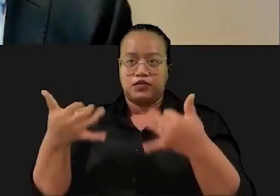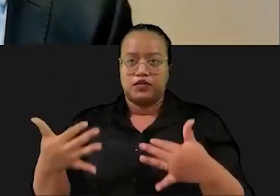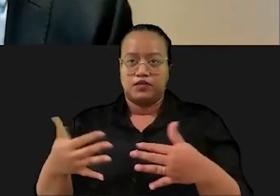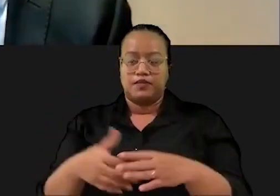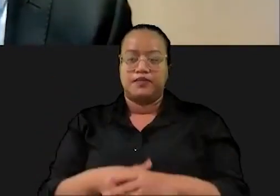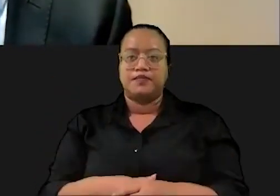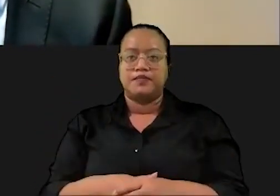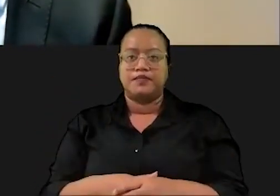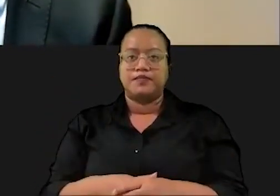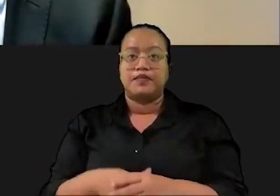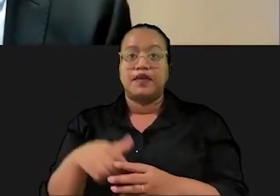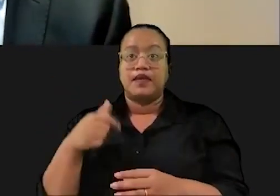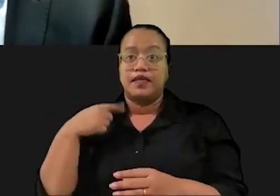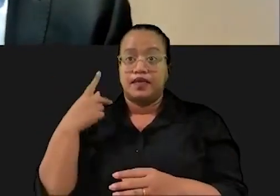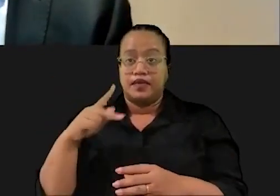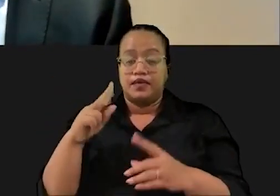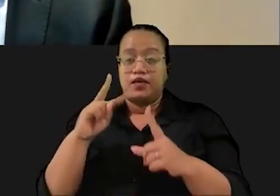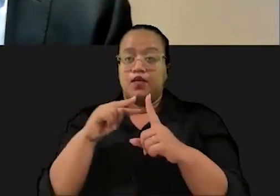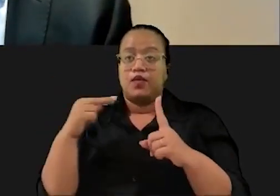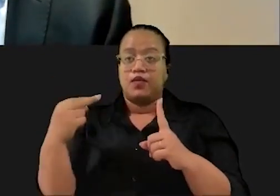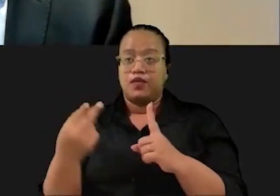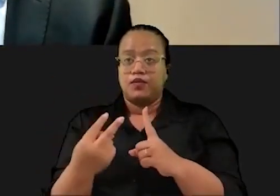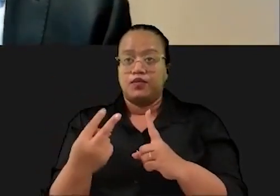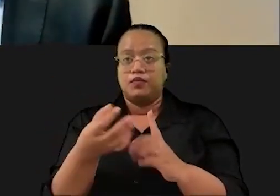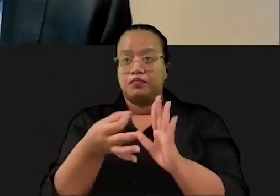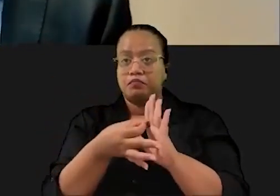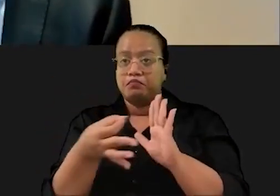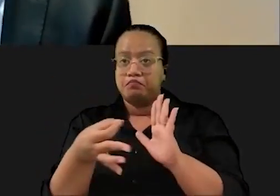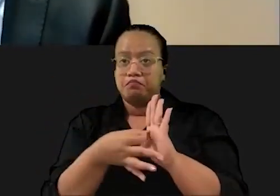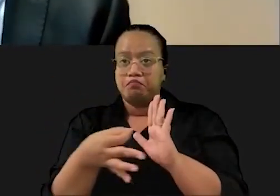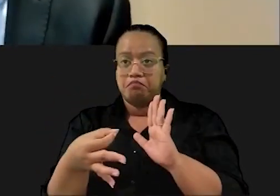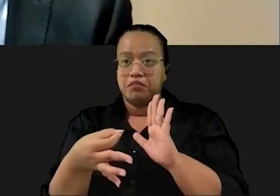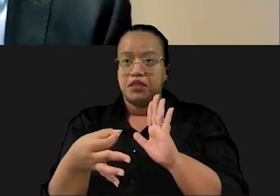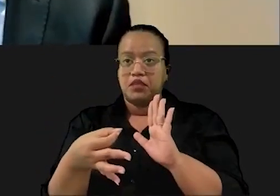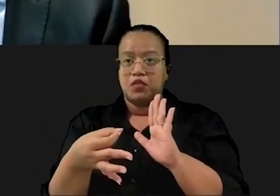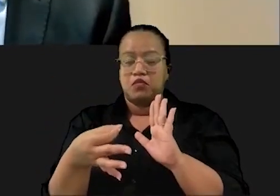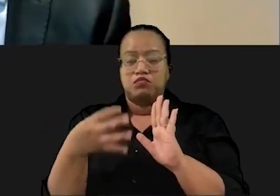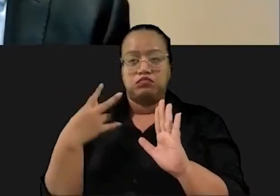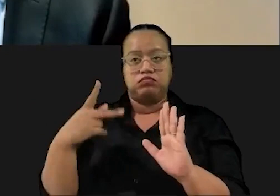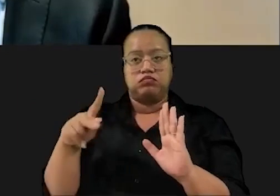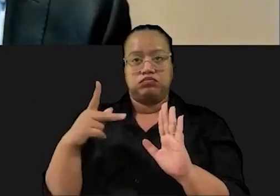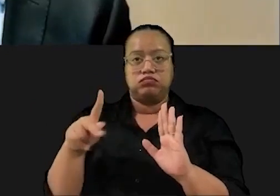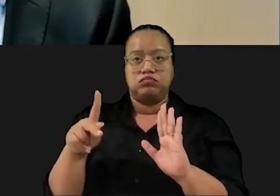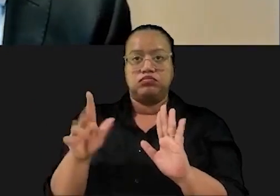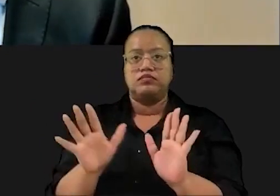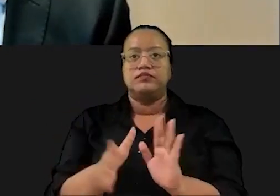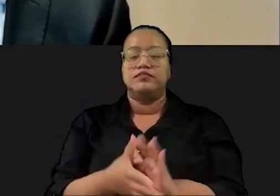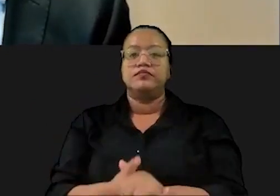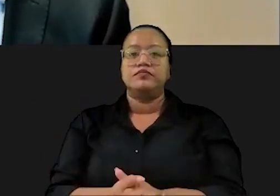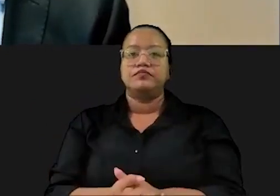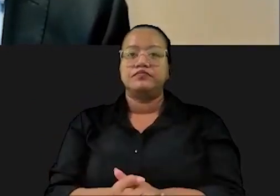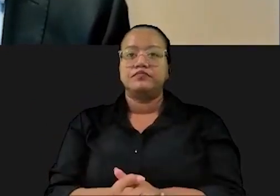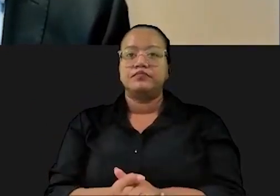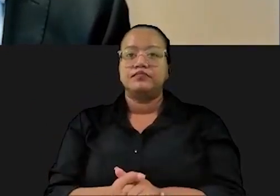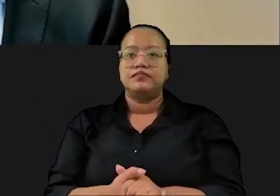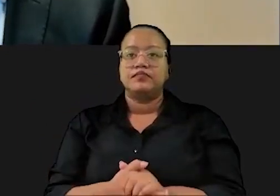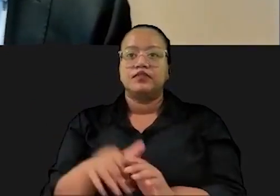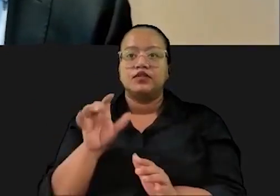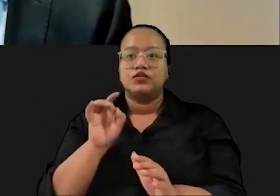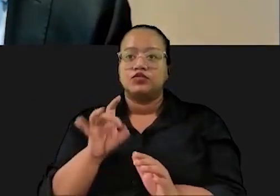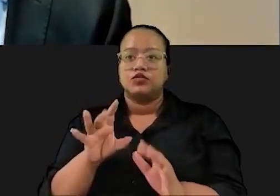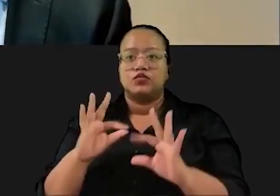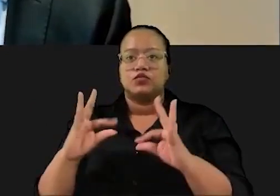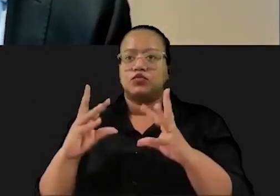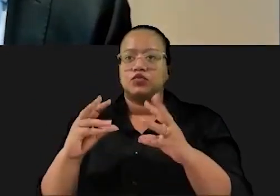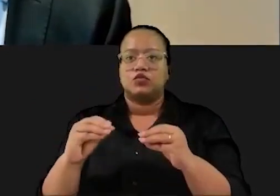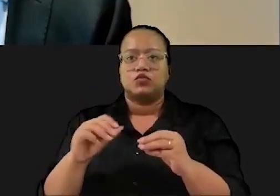uma opinião minha, pessoal, e coloco isso ao escrutínio de todos. Vamos dizer assim, eu não tenho nenhuma verdade absoluta aqui na mão